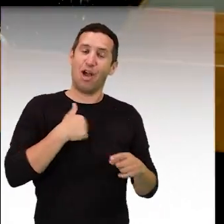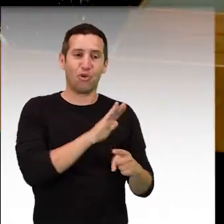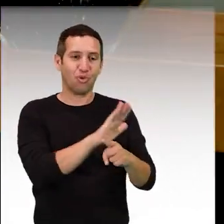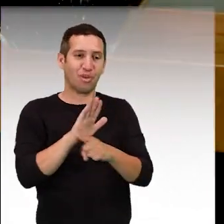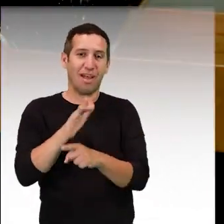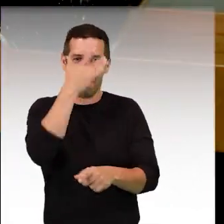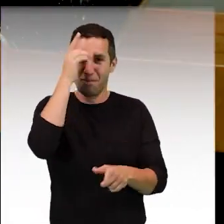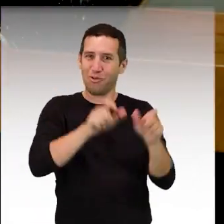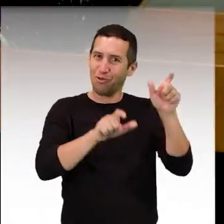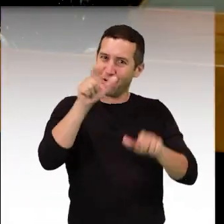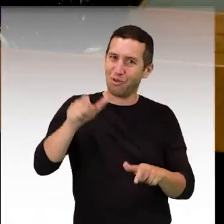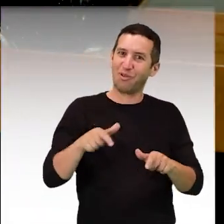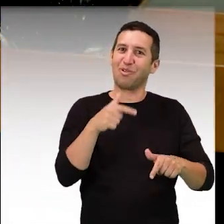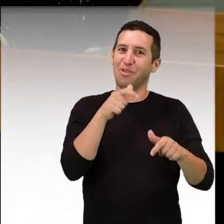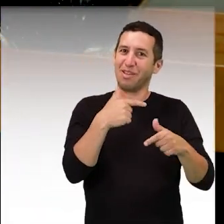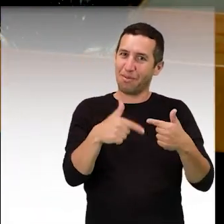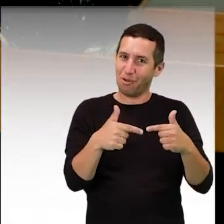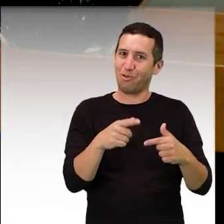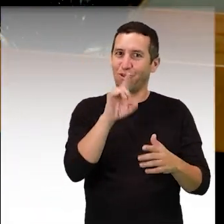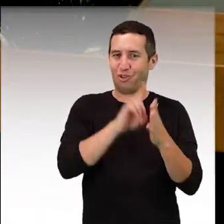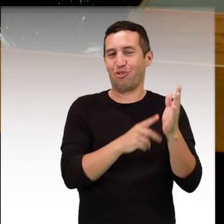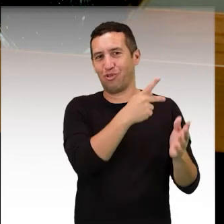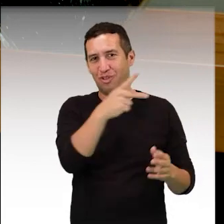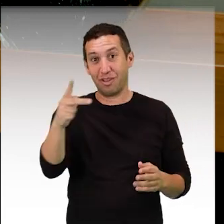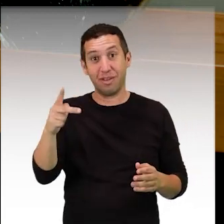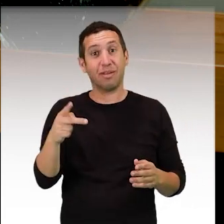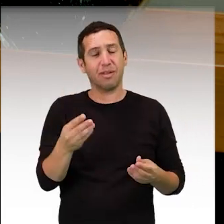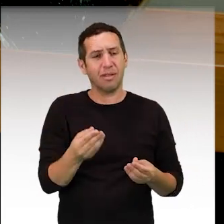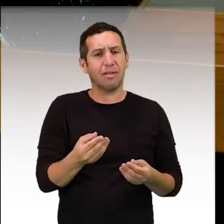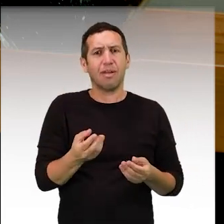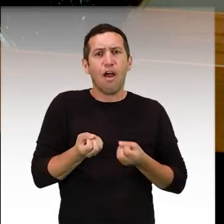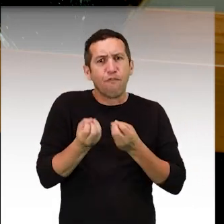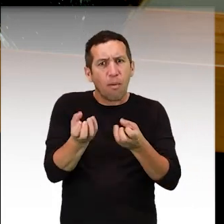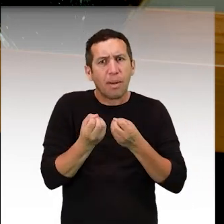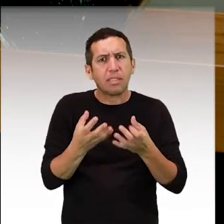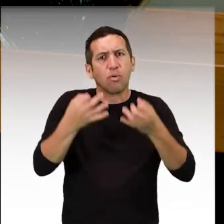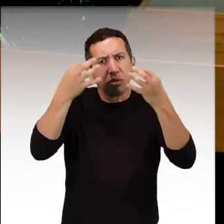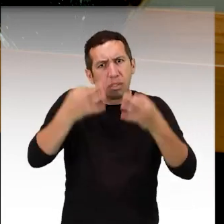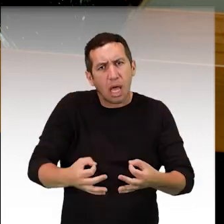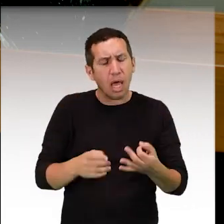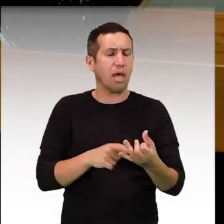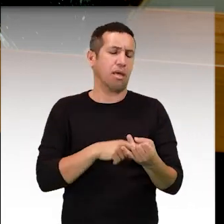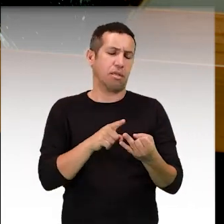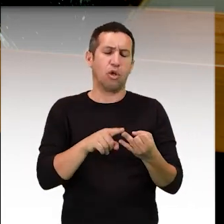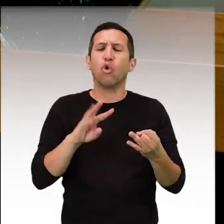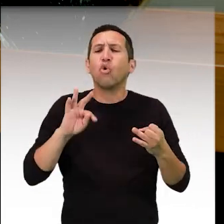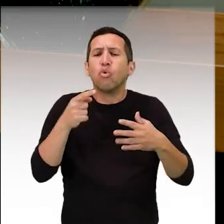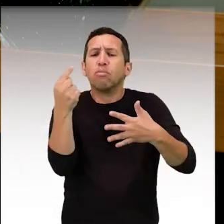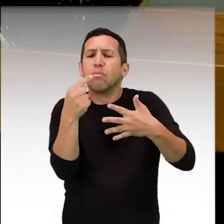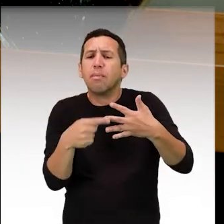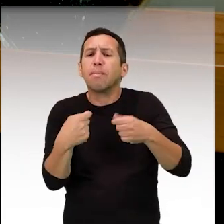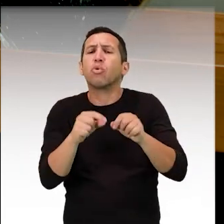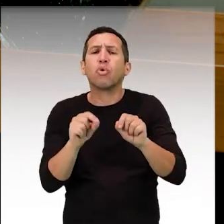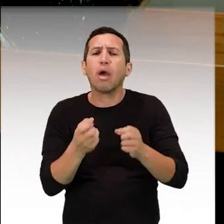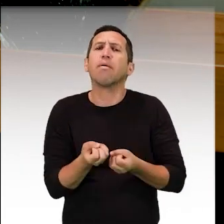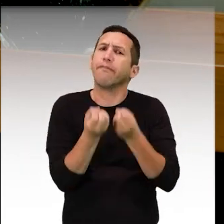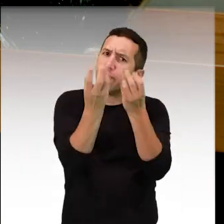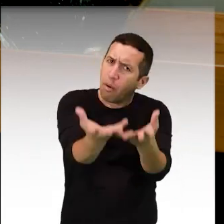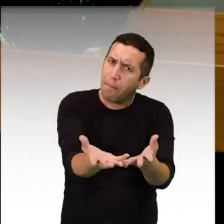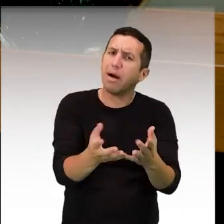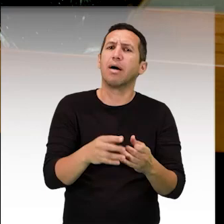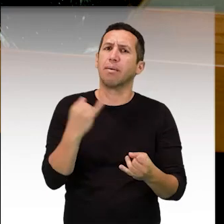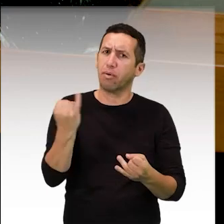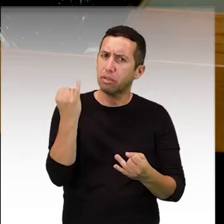é gratificante, né, poder ajudar o trabalhador, né, nos direitos que ele tem, poder passar a informação correta, né, tudo que